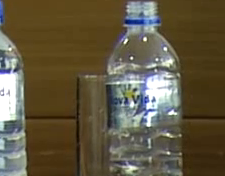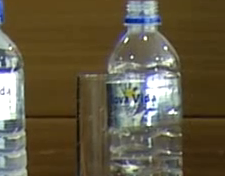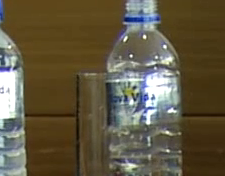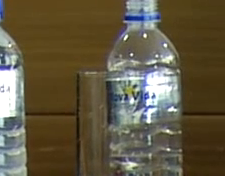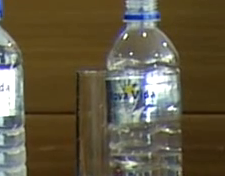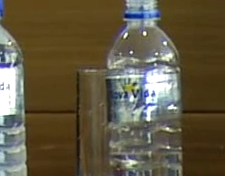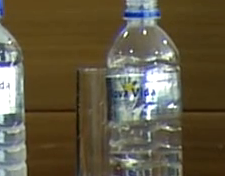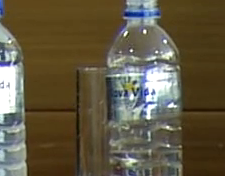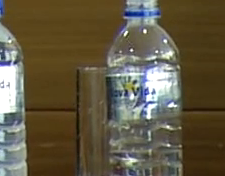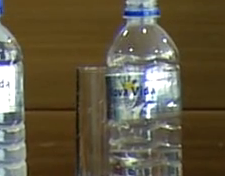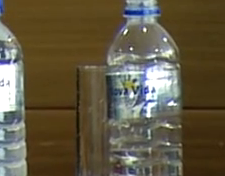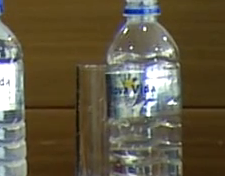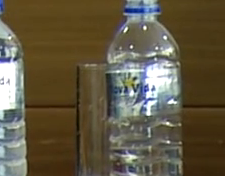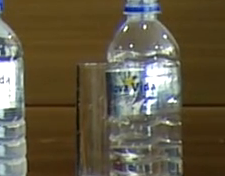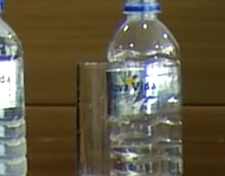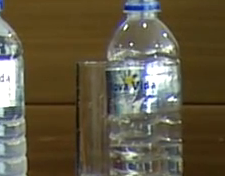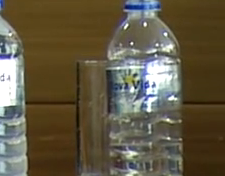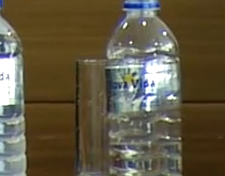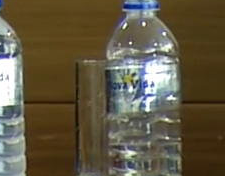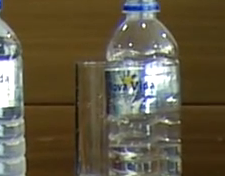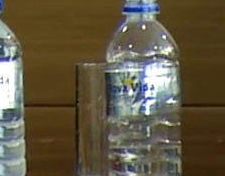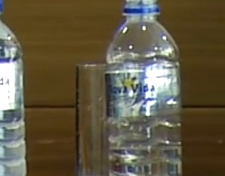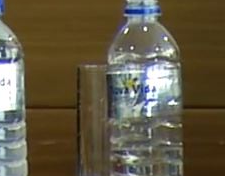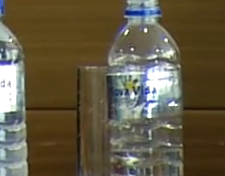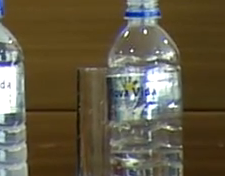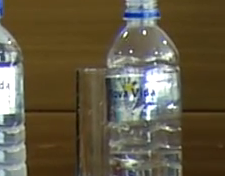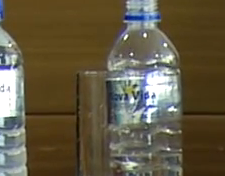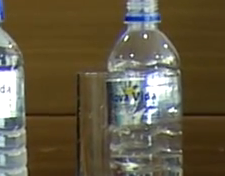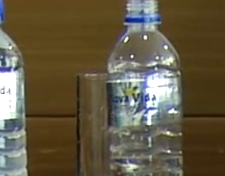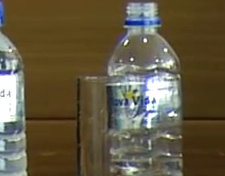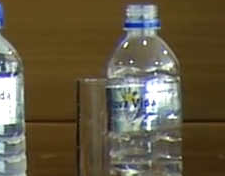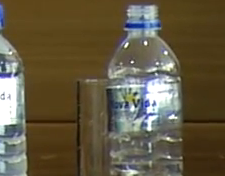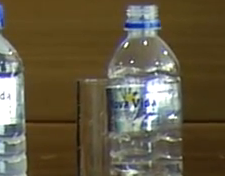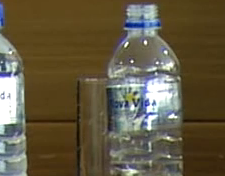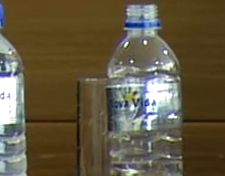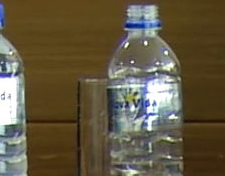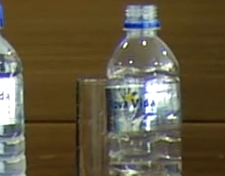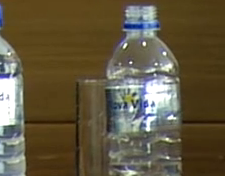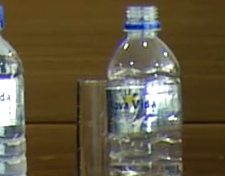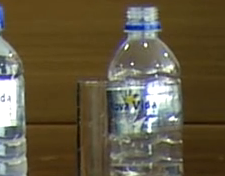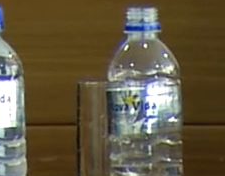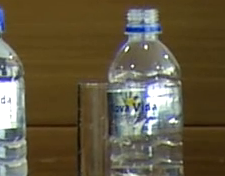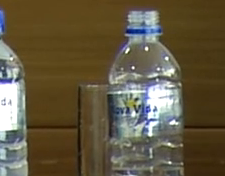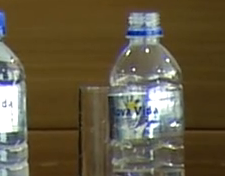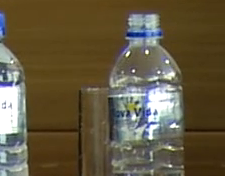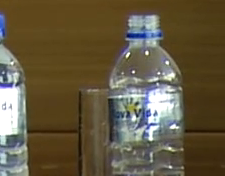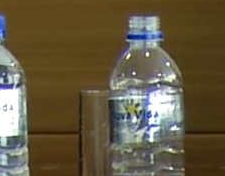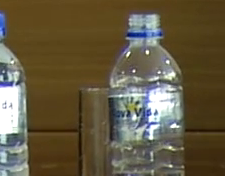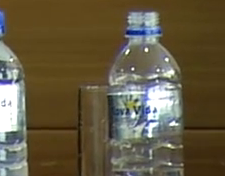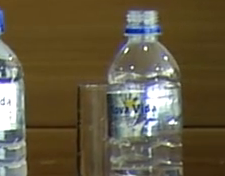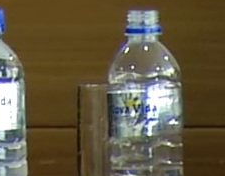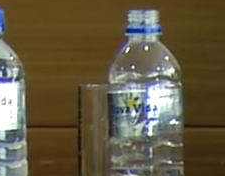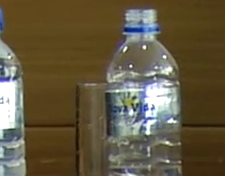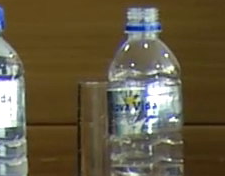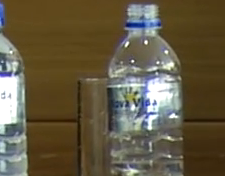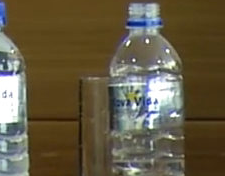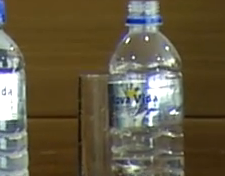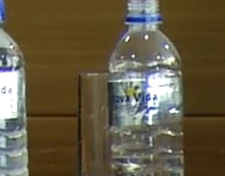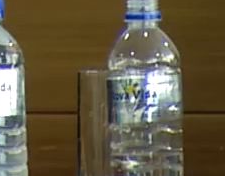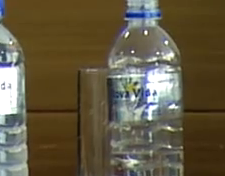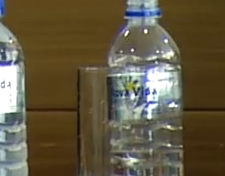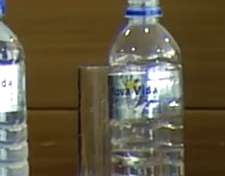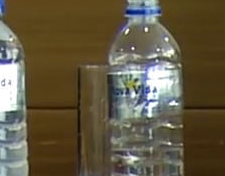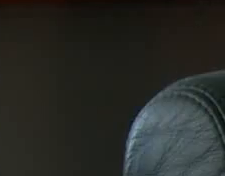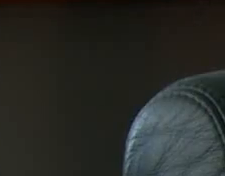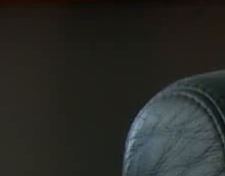veja o orçamento é único e os recursos são cada vez mais escasso à medida que a gente sobe e logicamente uns